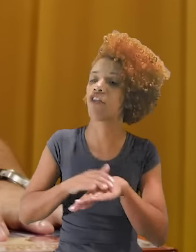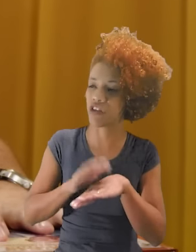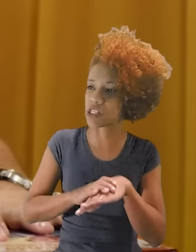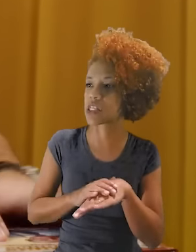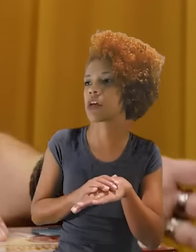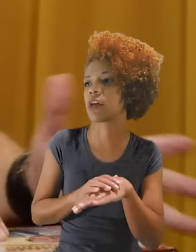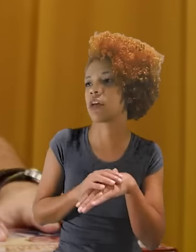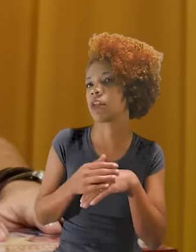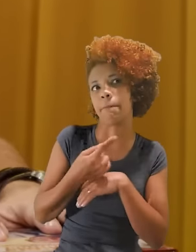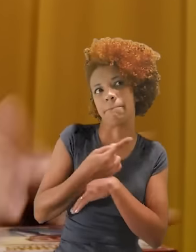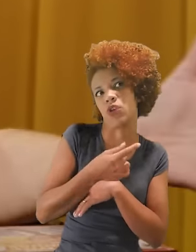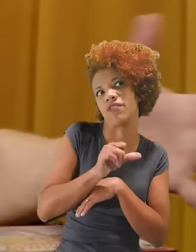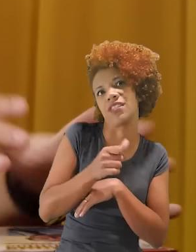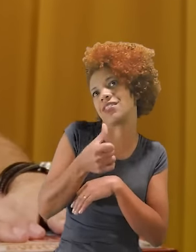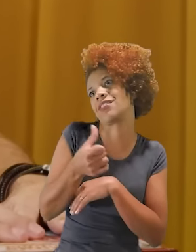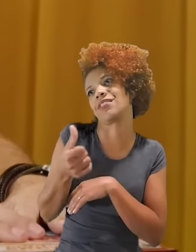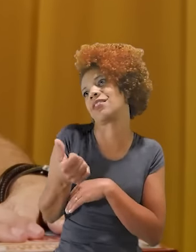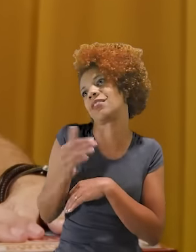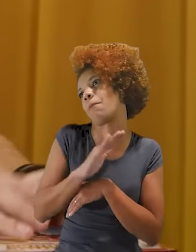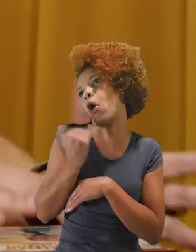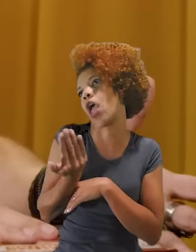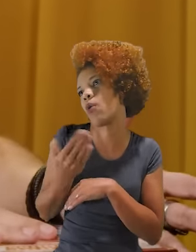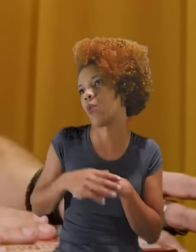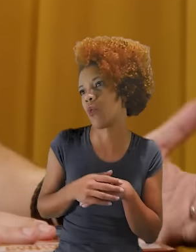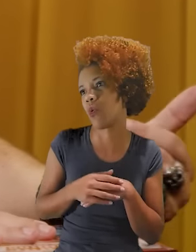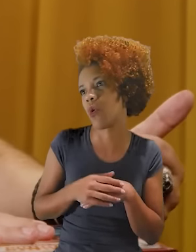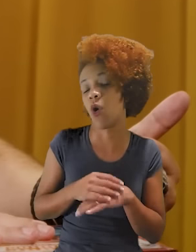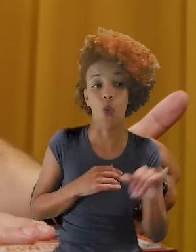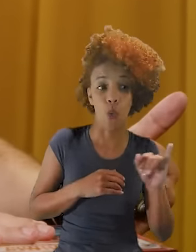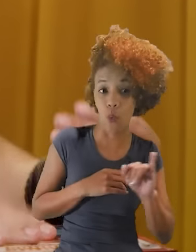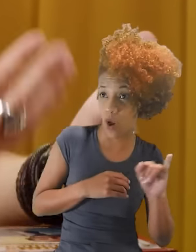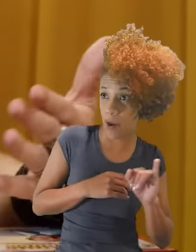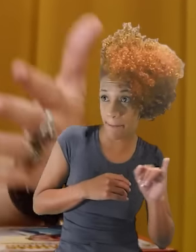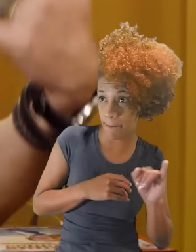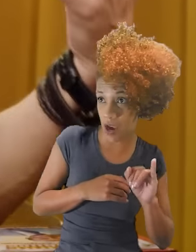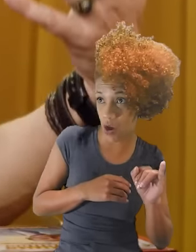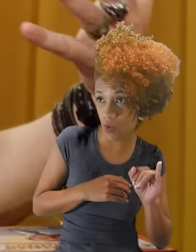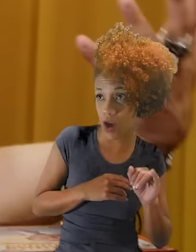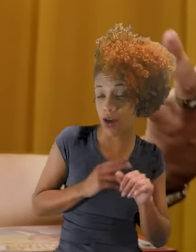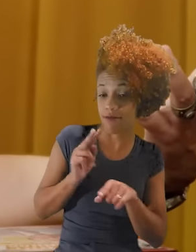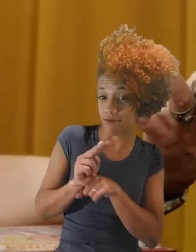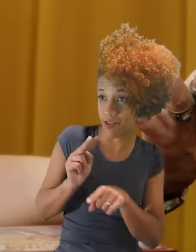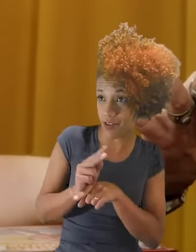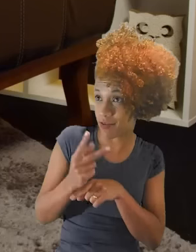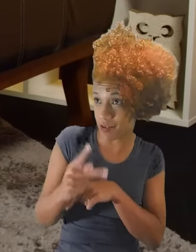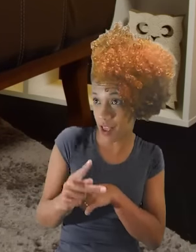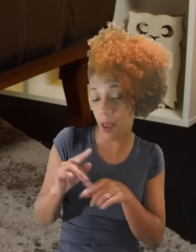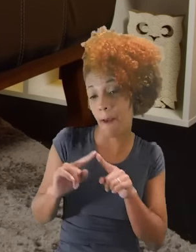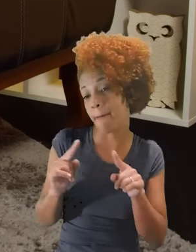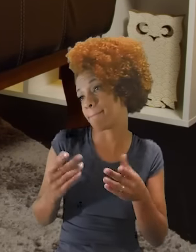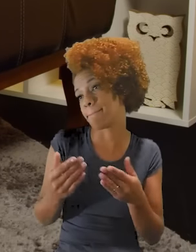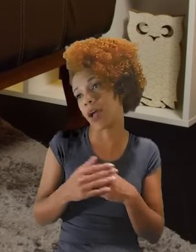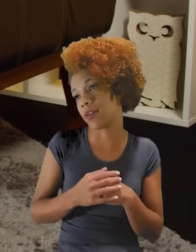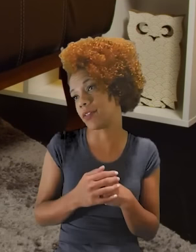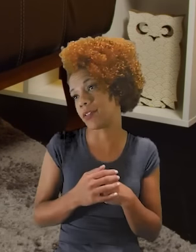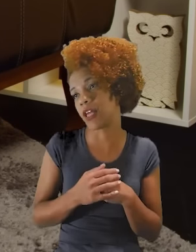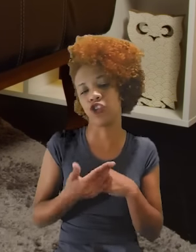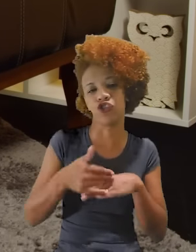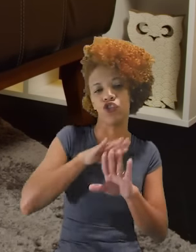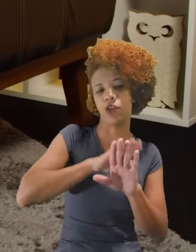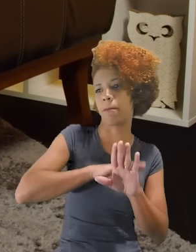fazer. Cara, o cara em 66 morre. Quando ele morreu, o irmão, que era o anjo da guarda dele, mas era um cara